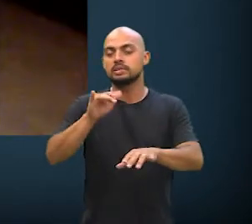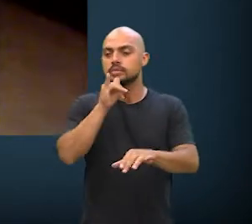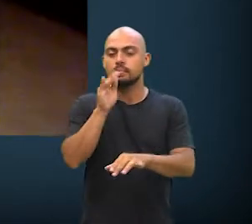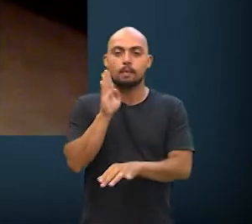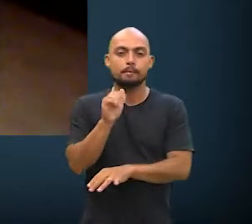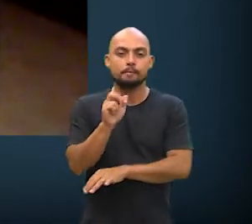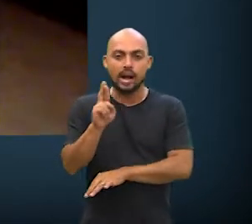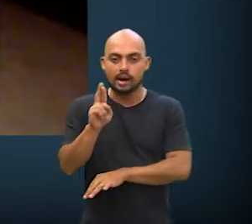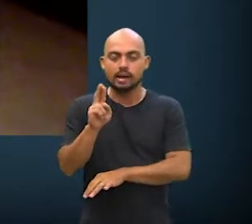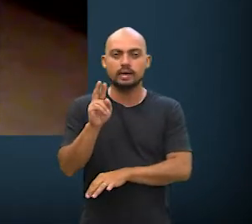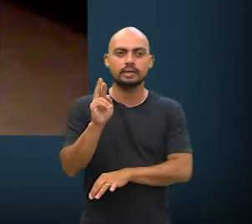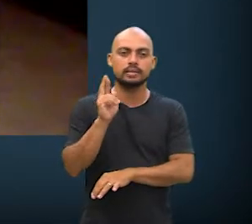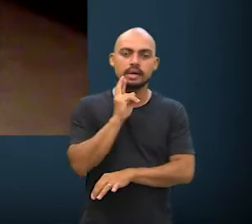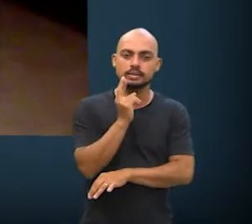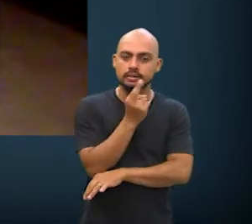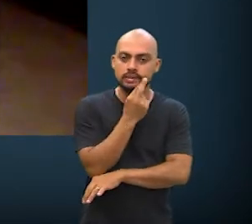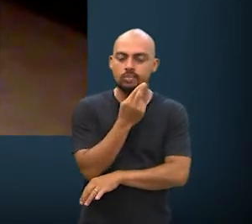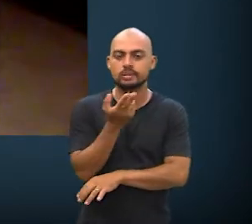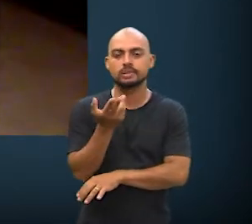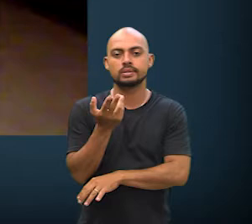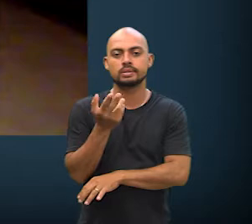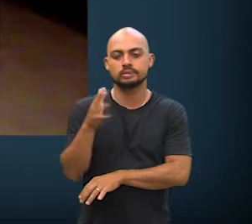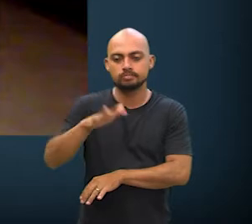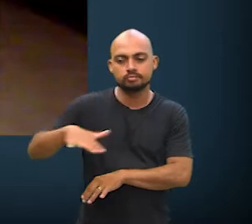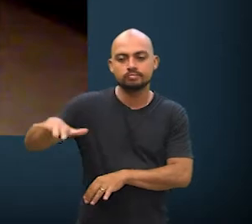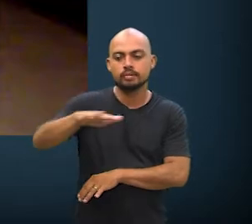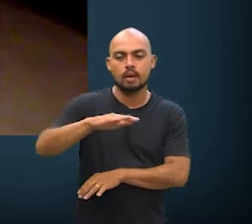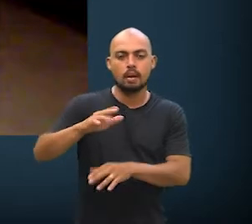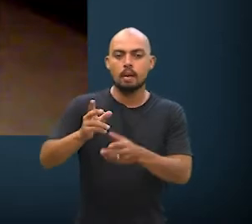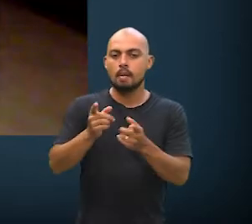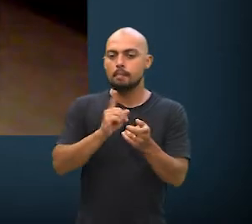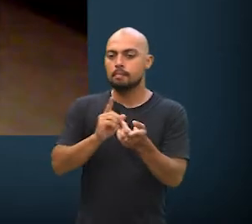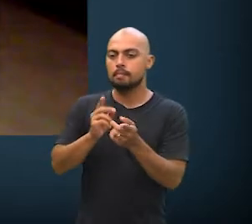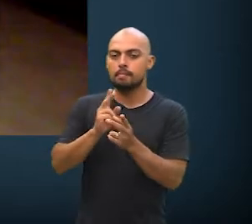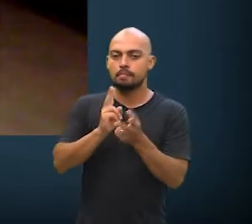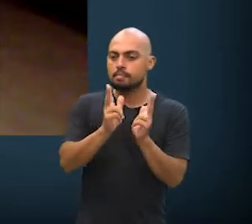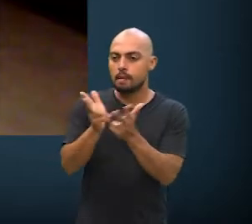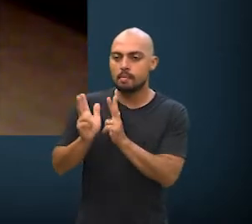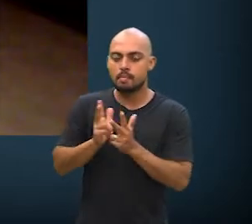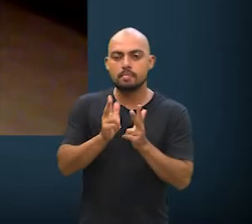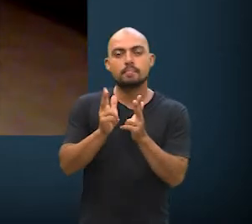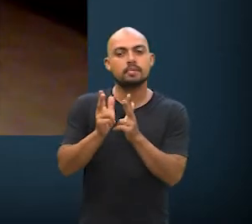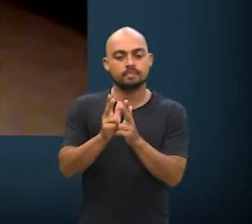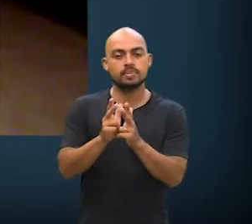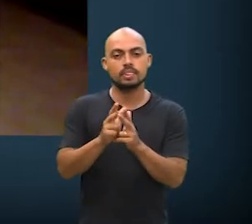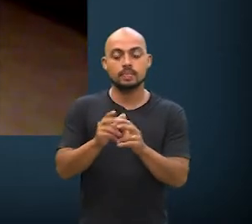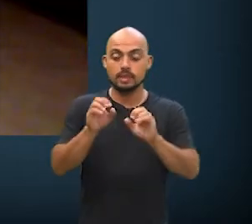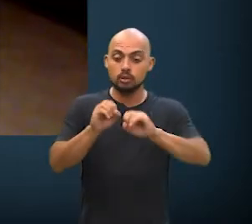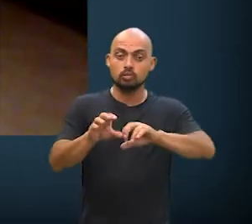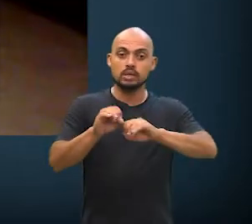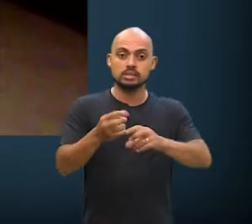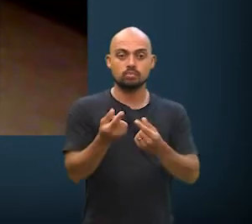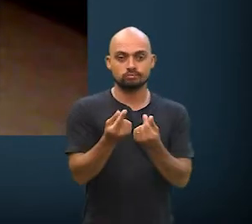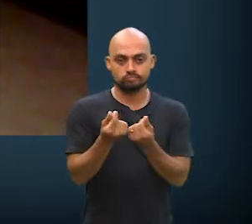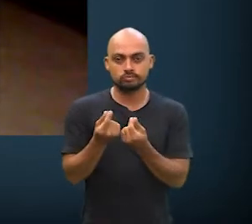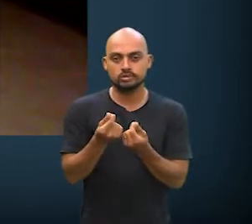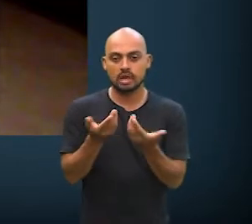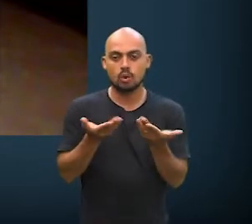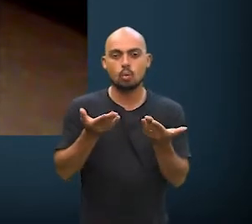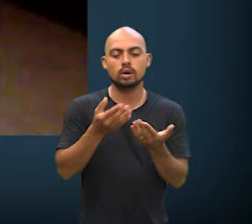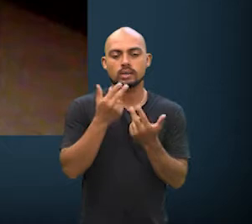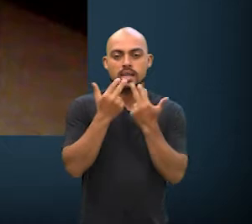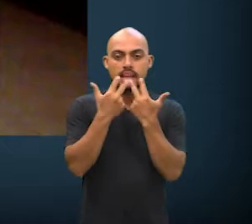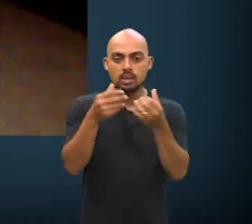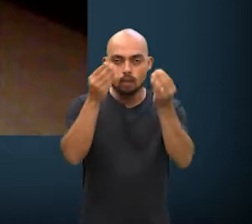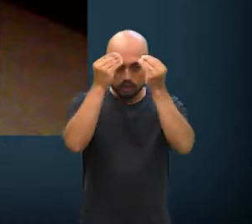barzinho, em boteco, em famílias, né? A educação financeira está sendo uma linguagem mais aberta para todo mundo hoje. E quando o